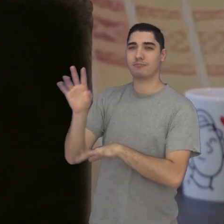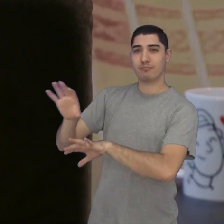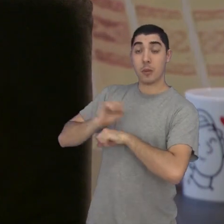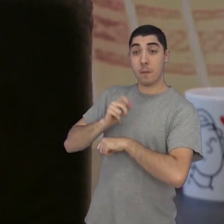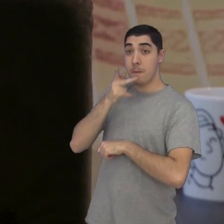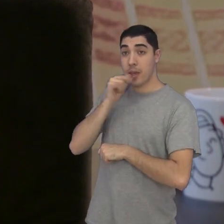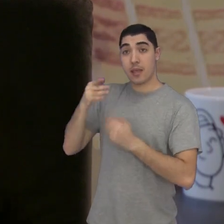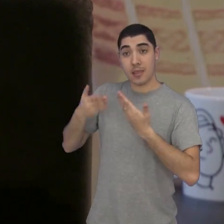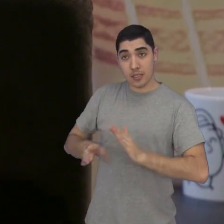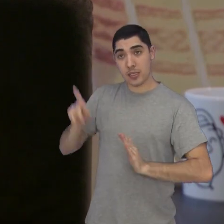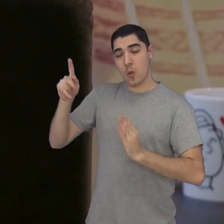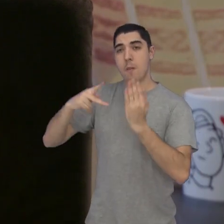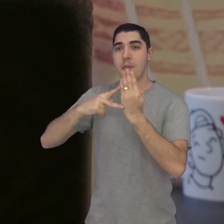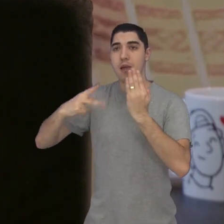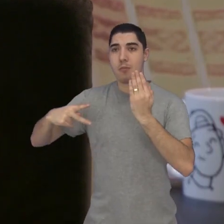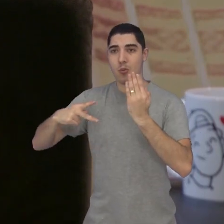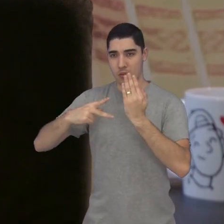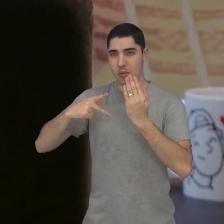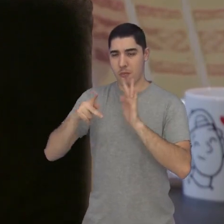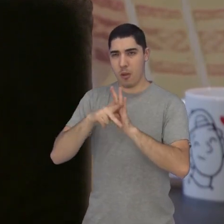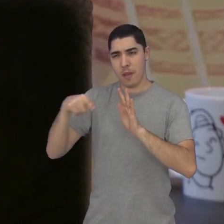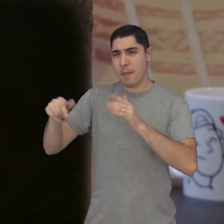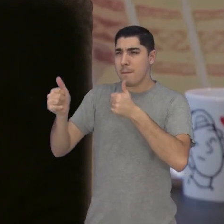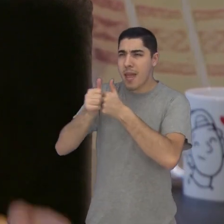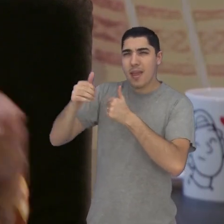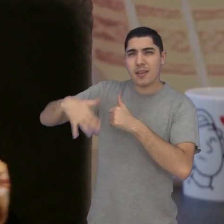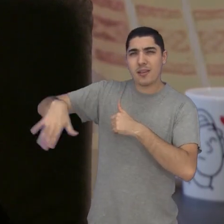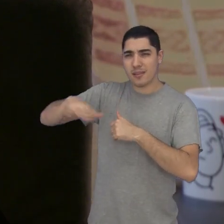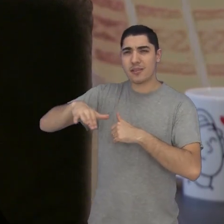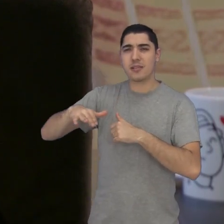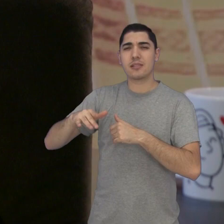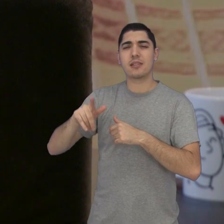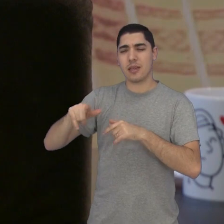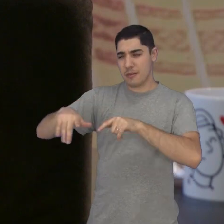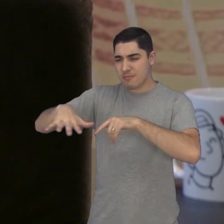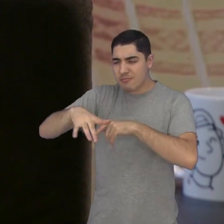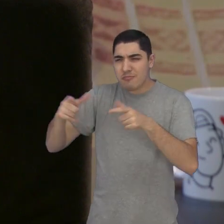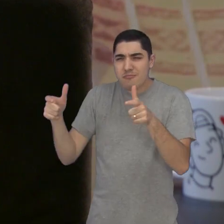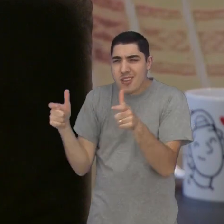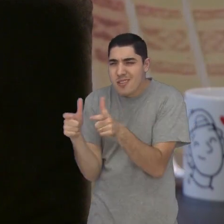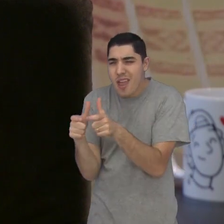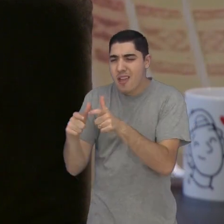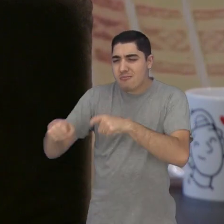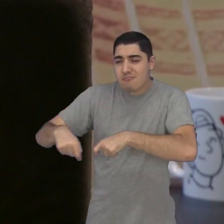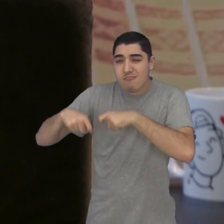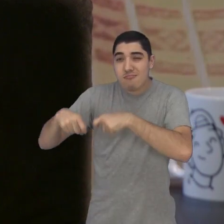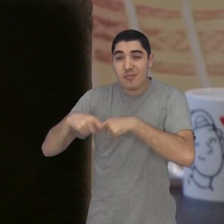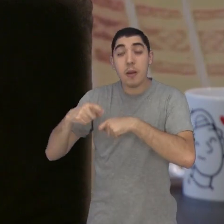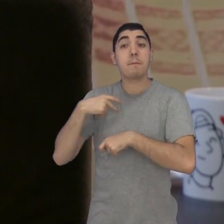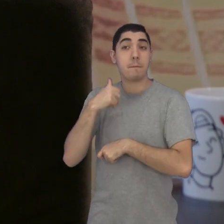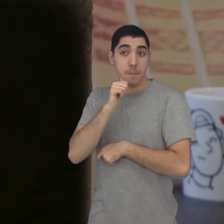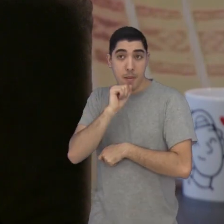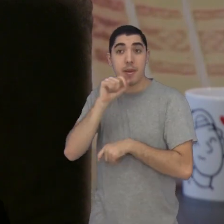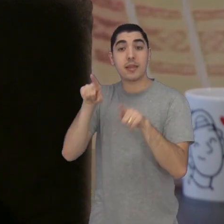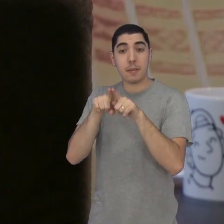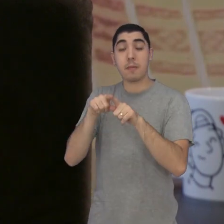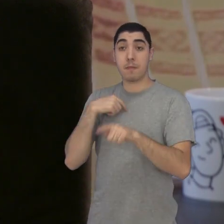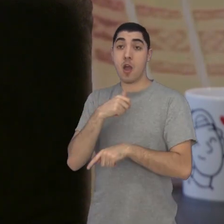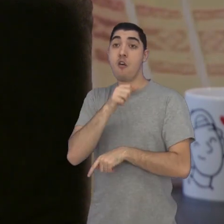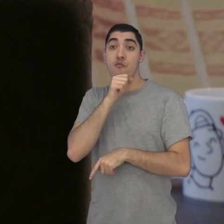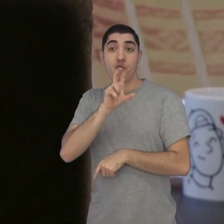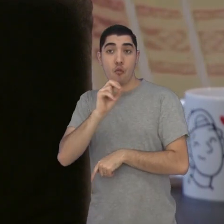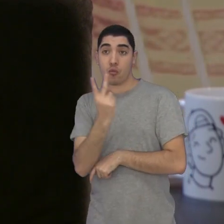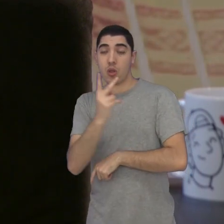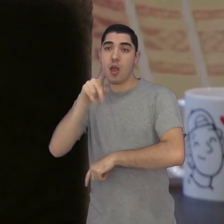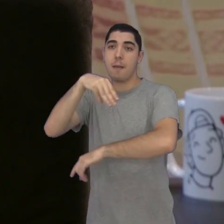Meu pai nasceu em Paraibuna, aqui perto do litoral, uma cidadezinha pequena, chão caipira. Minha mãe também, meus avós são de